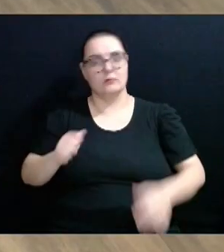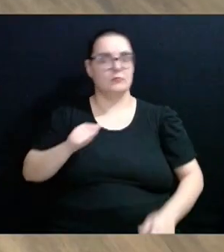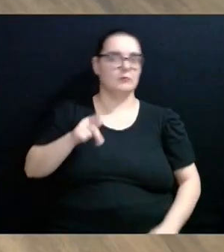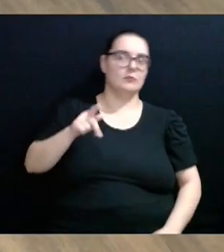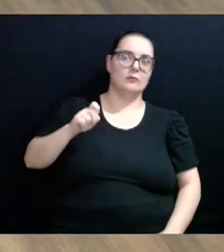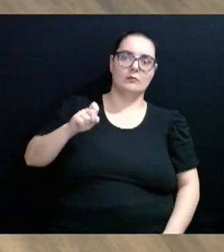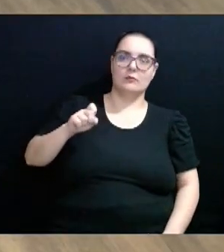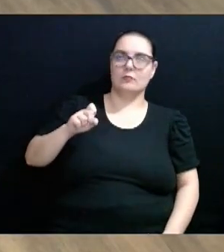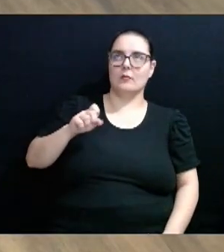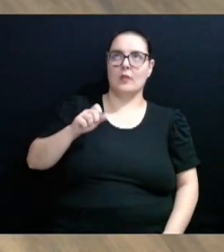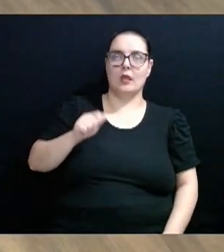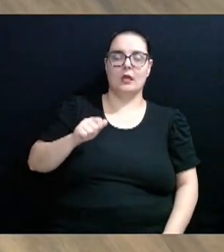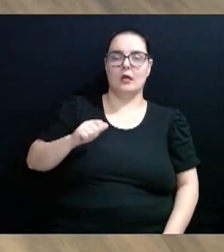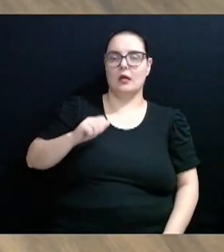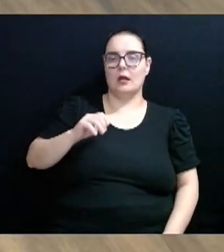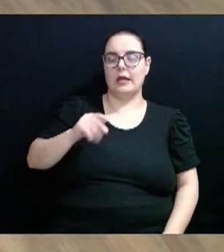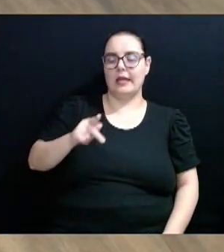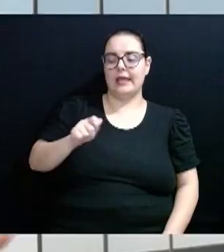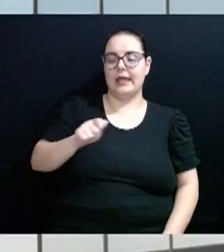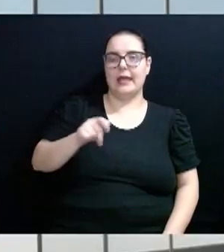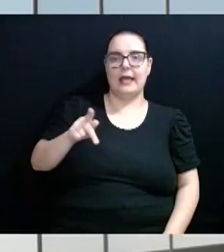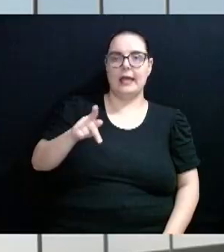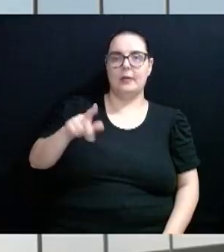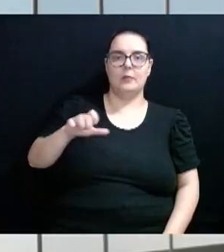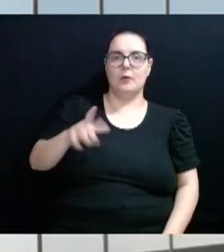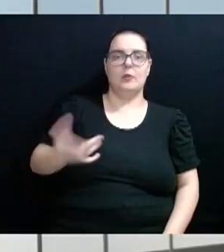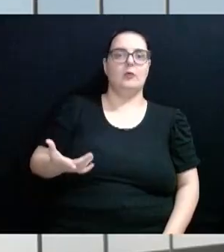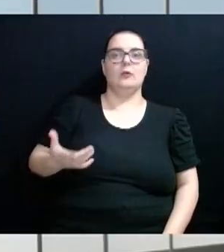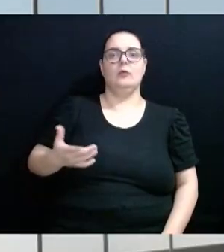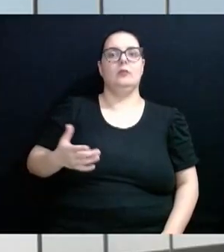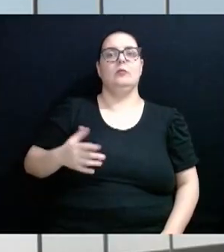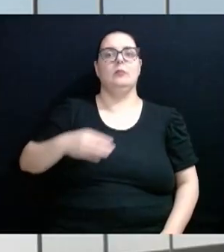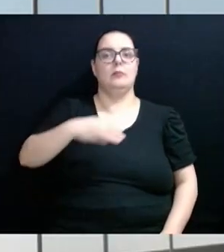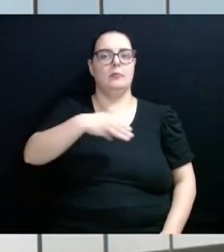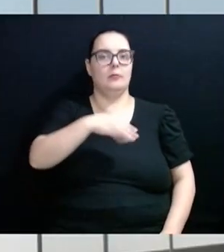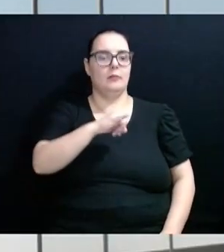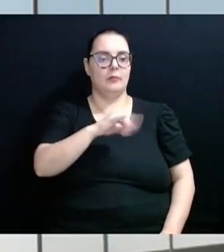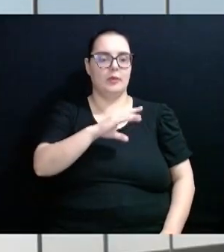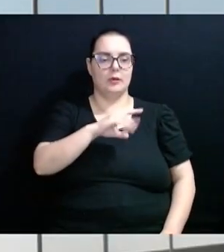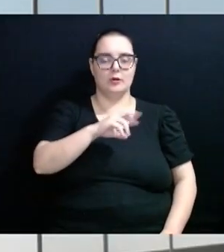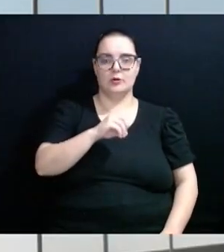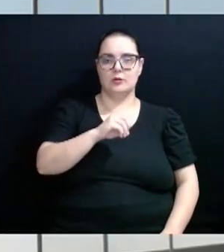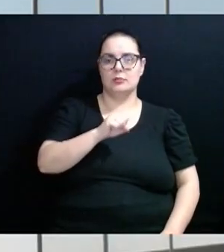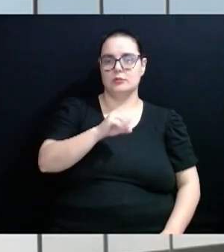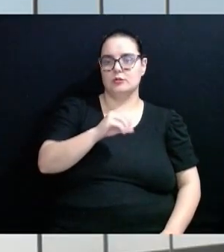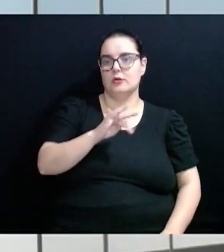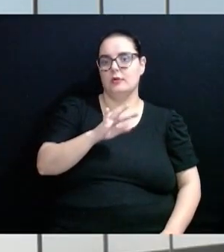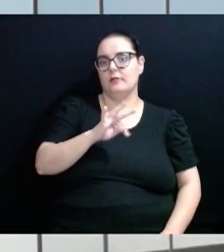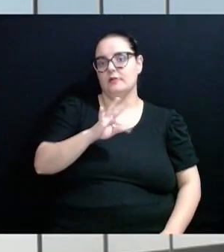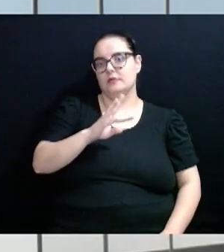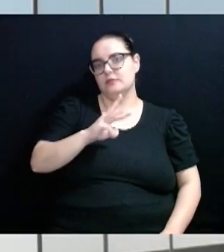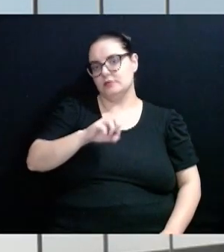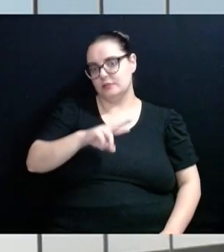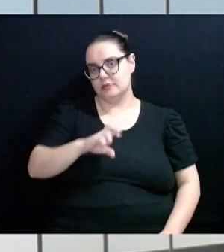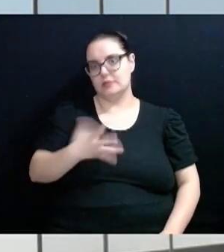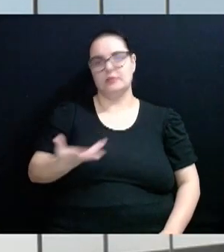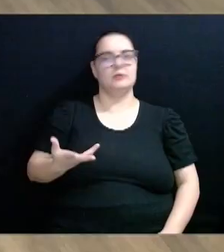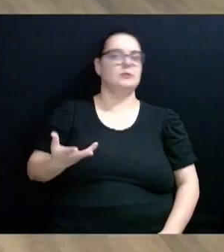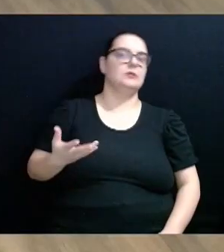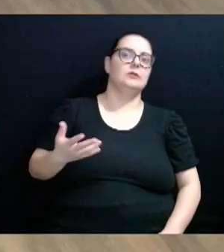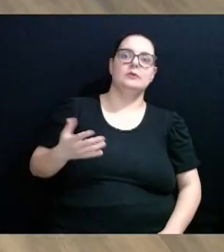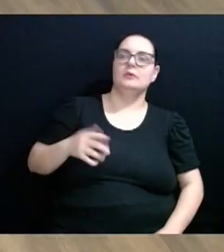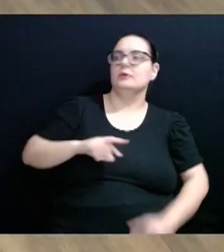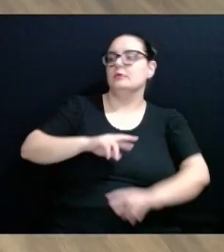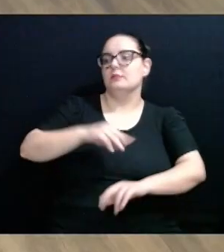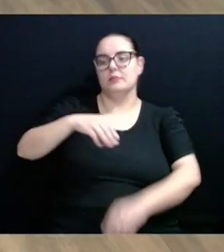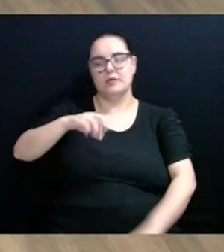tem Mercedes, você tem todas as outras fábricas que estão respeitando a legislação nacional.